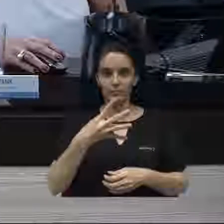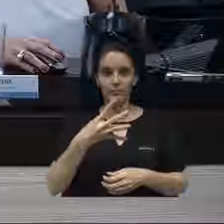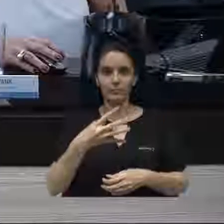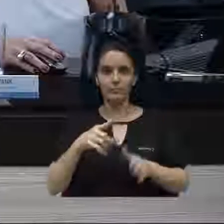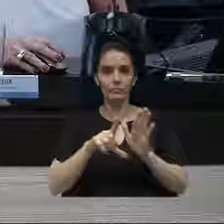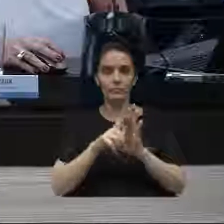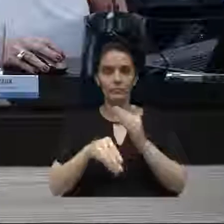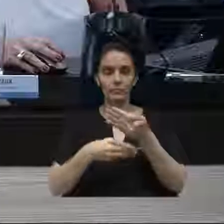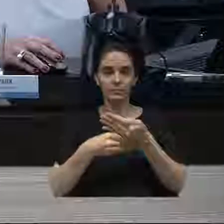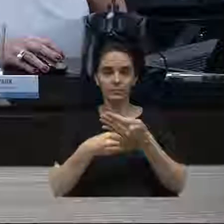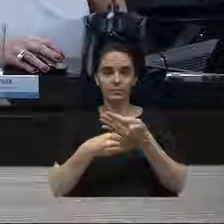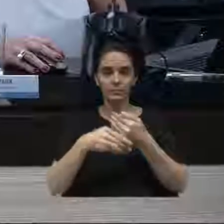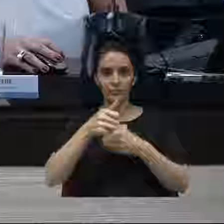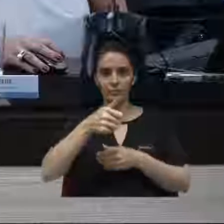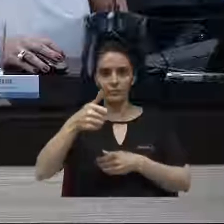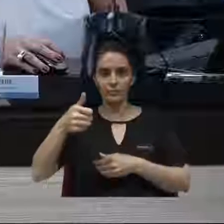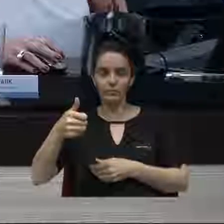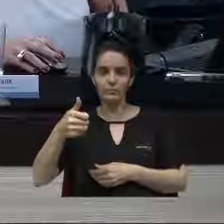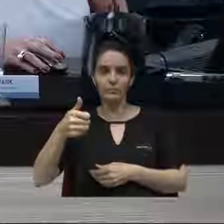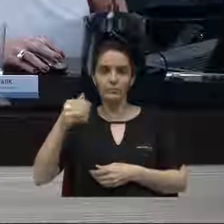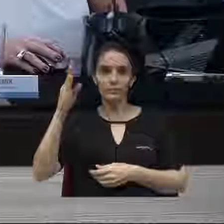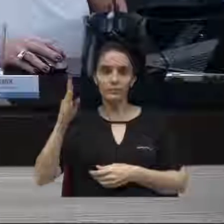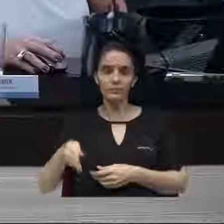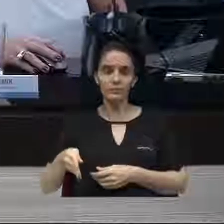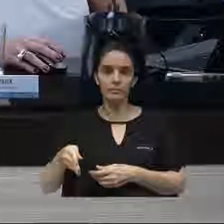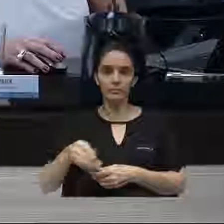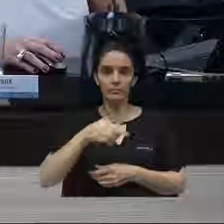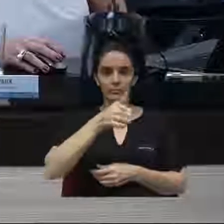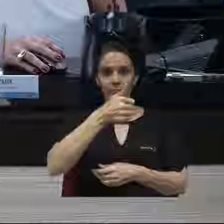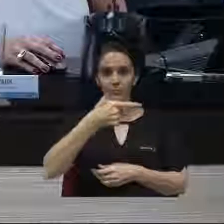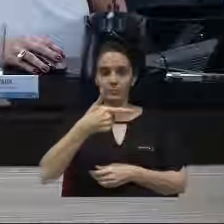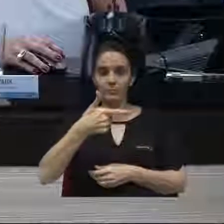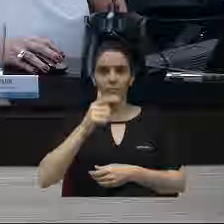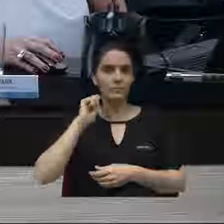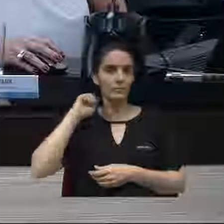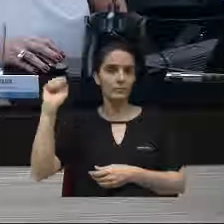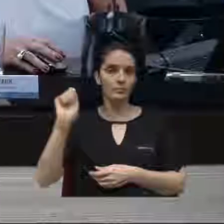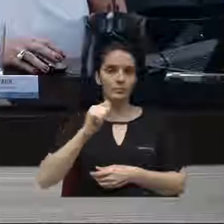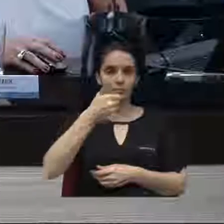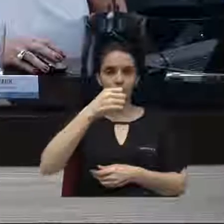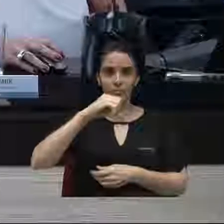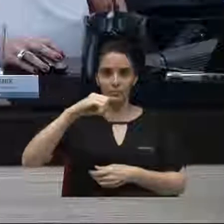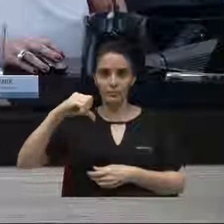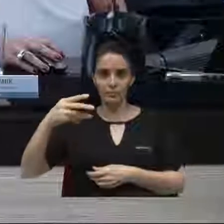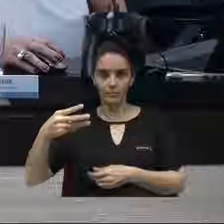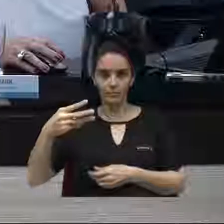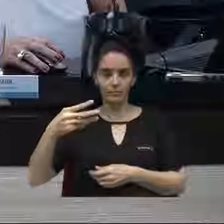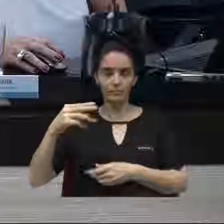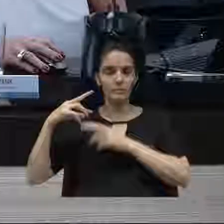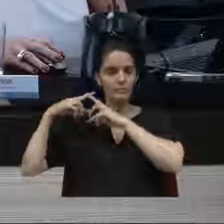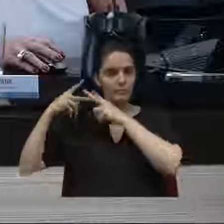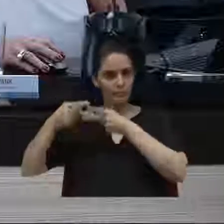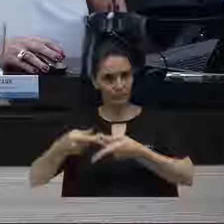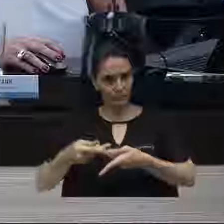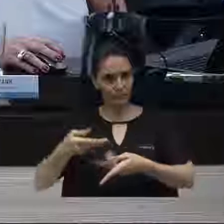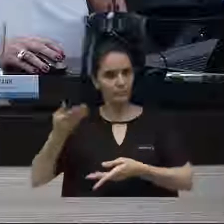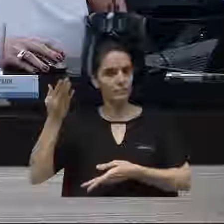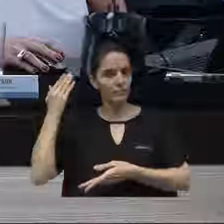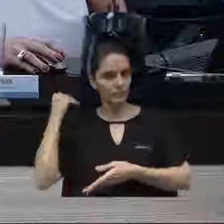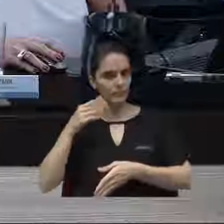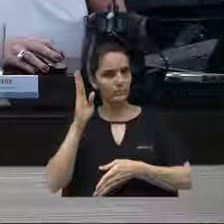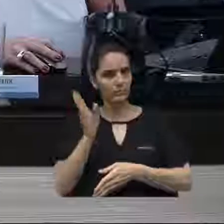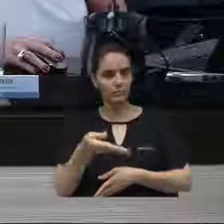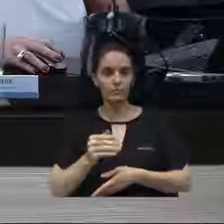Lei Complementar 111, de 12 de abril de 1993, e as suas alterações posteriores,